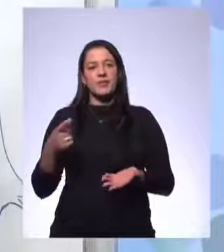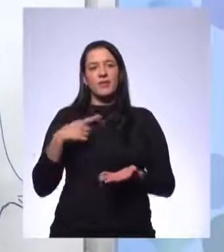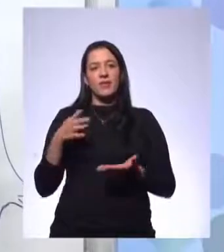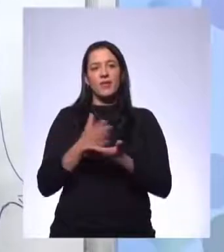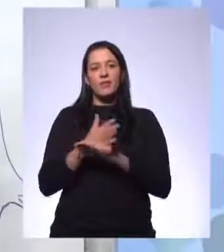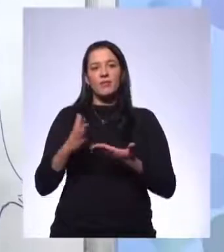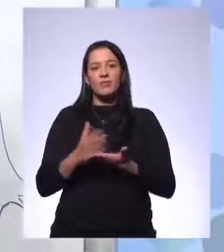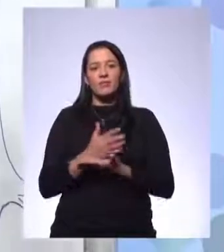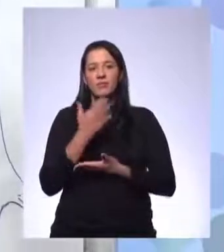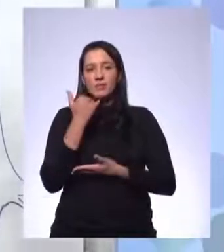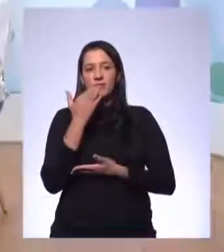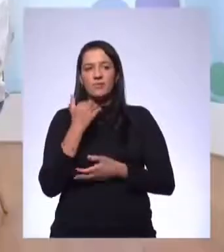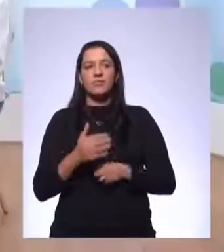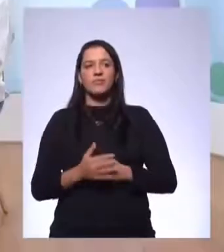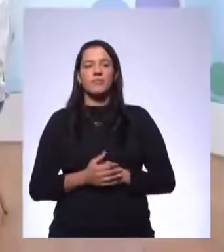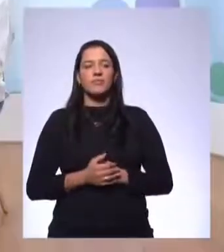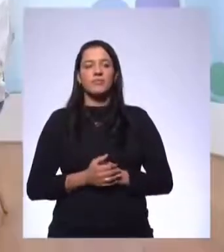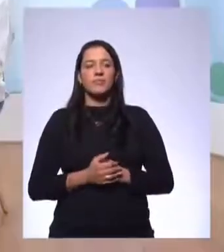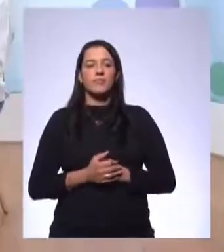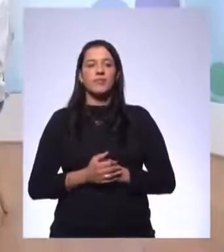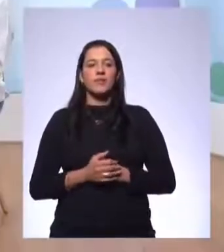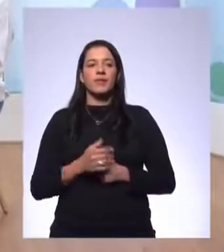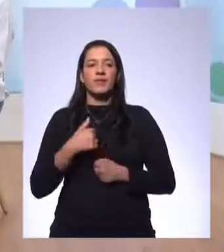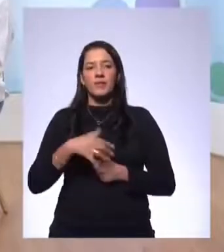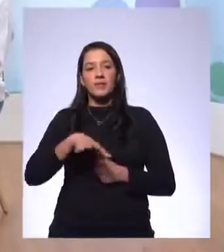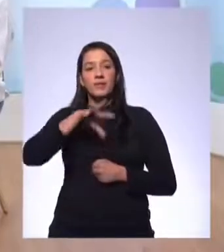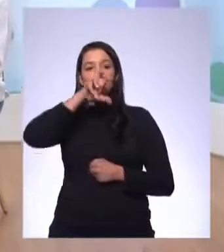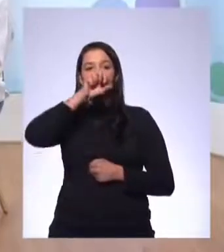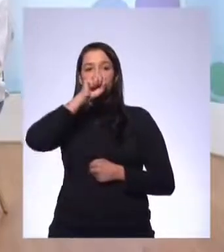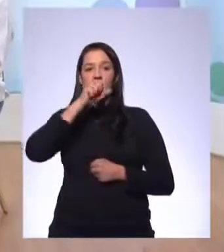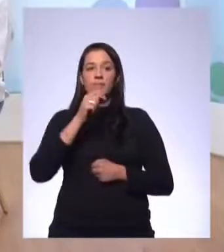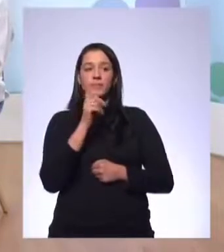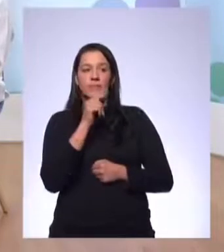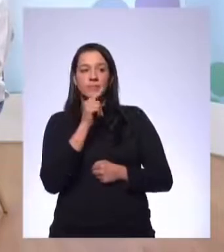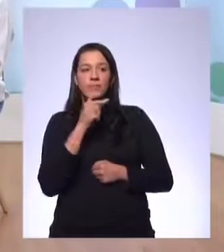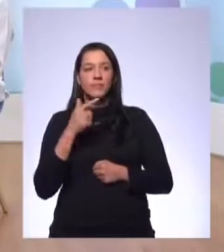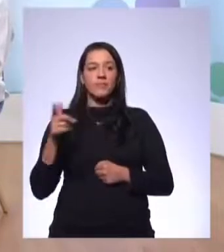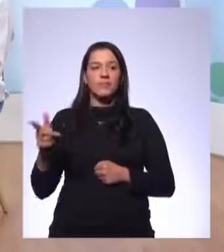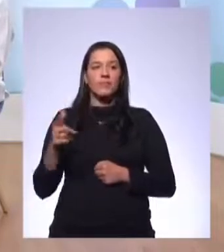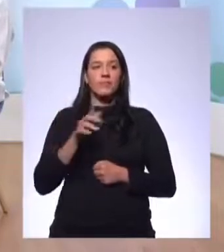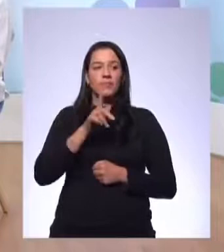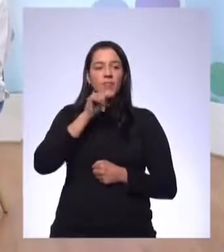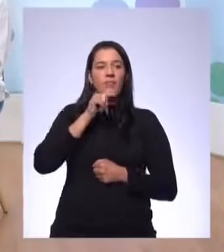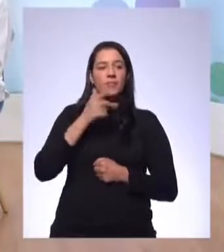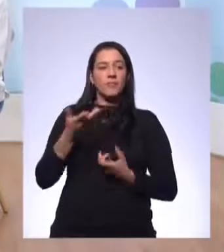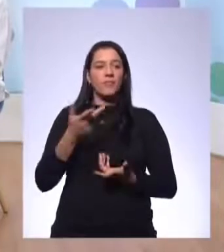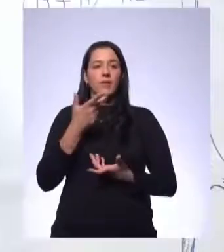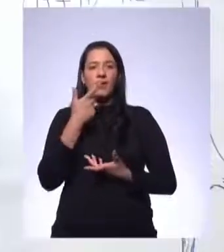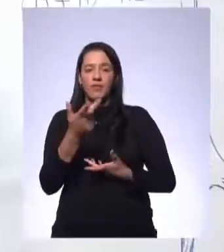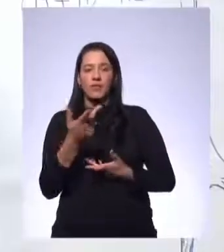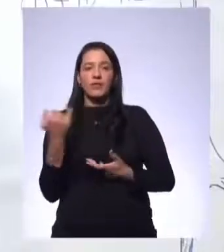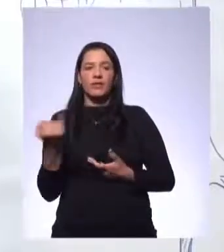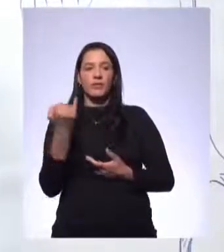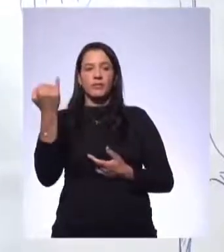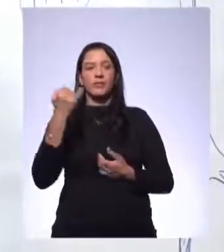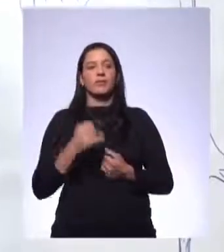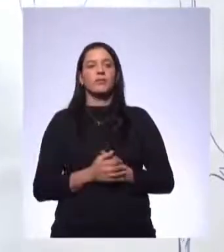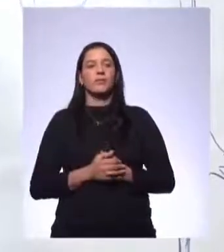gelo, Joel, sabia? É verdade. E tem gente que respira água. Eu respiro água, você respira. Por isso que eu falei que a água é